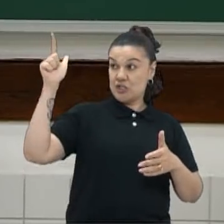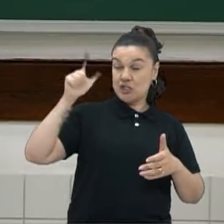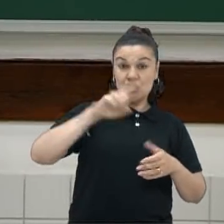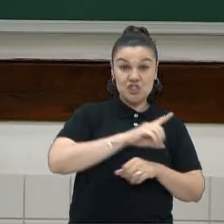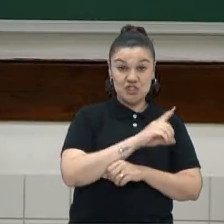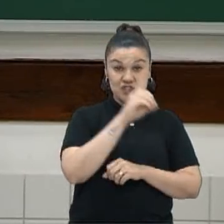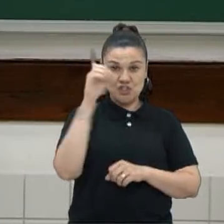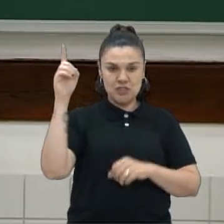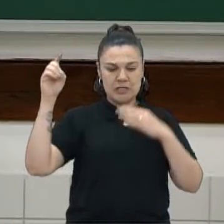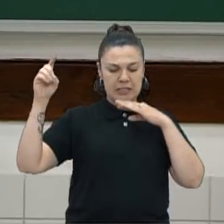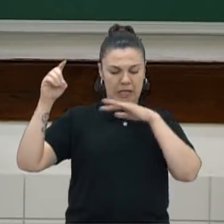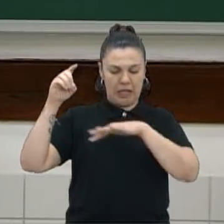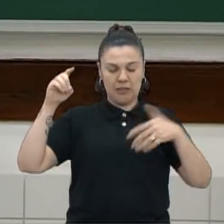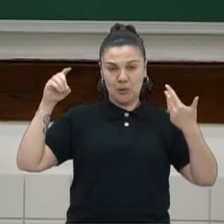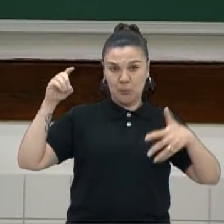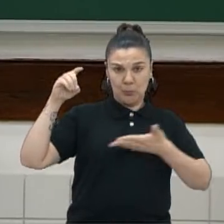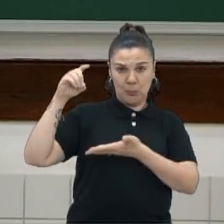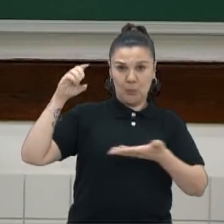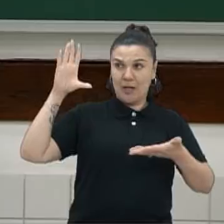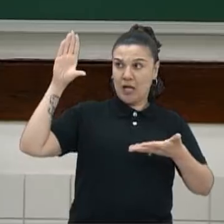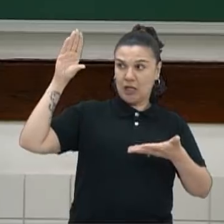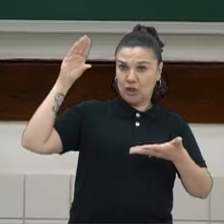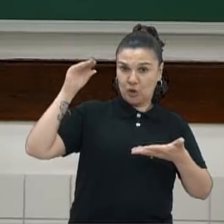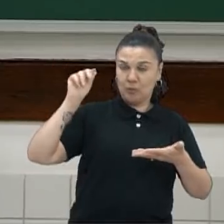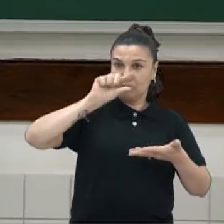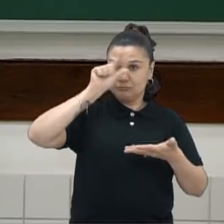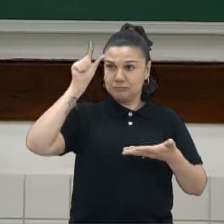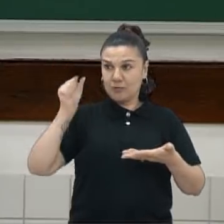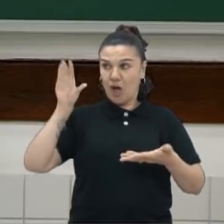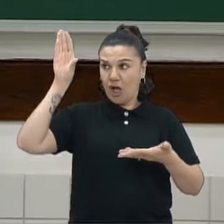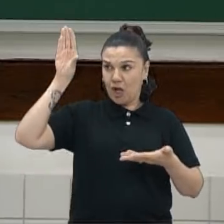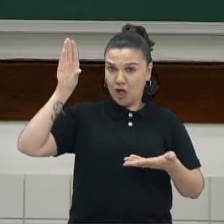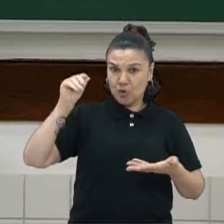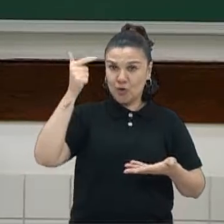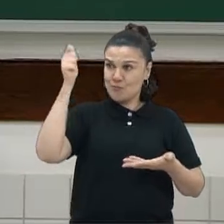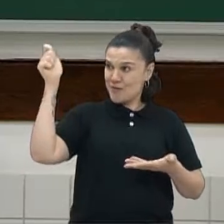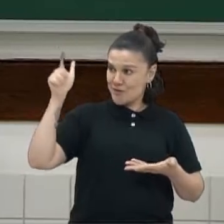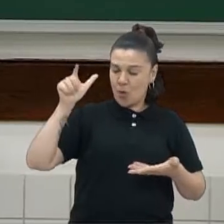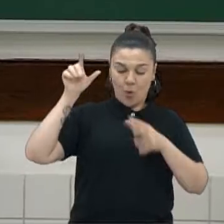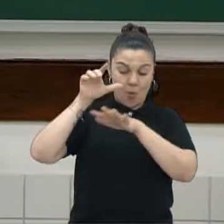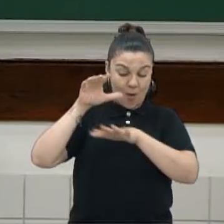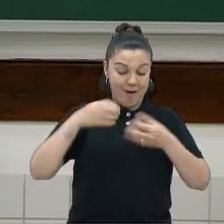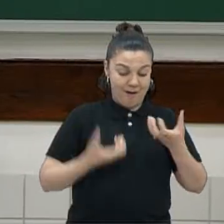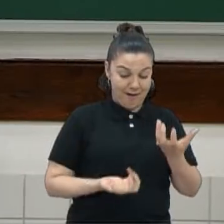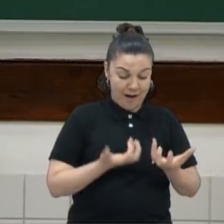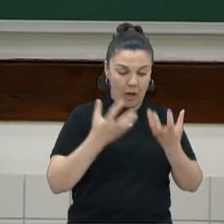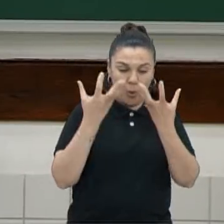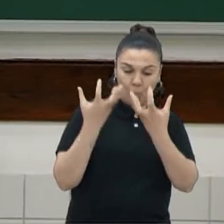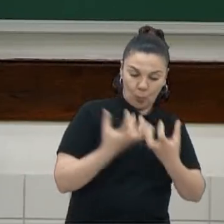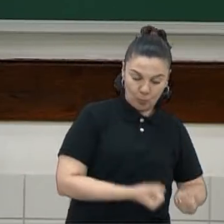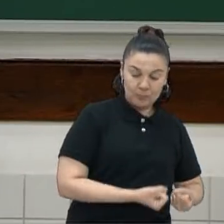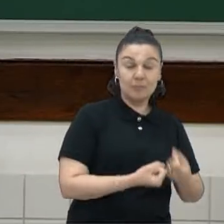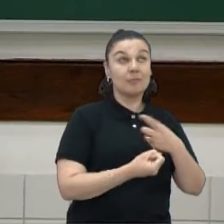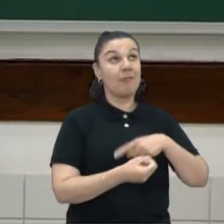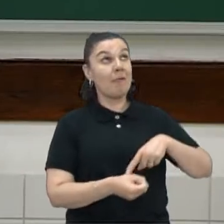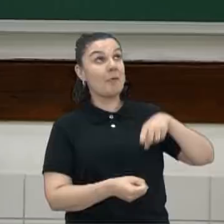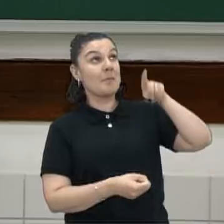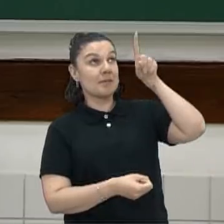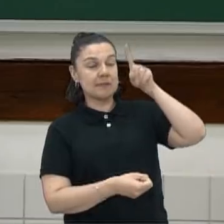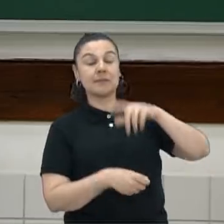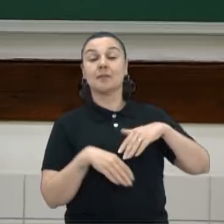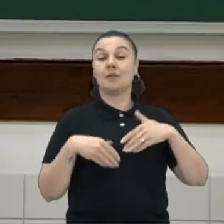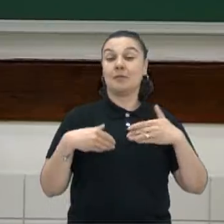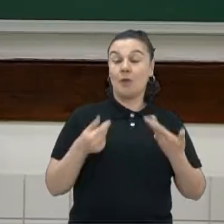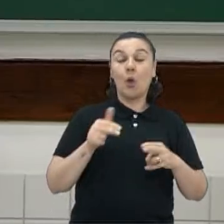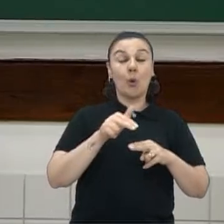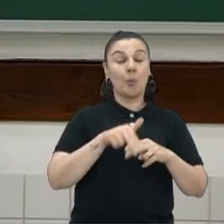e à noite, quando o sol não está mais iluminando aquela região, esse calor ele é dissipado para a atmosfera. Por isso que de